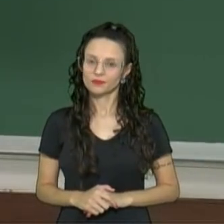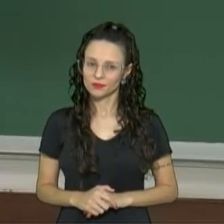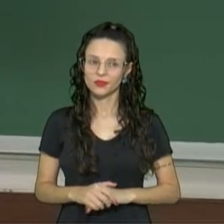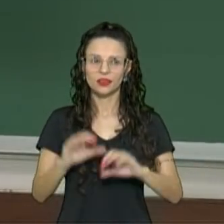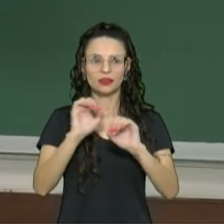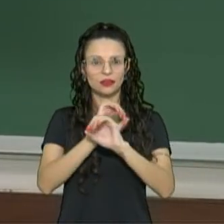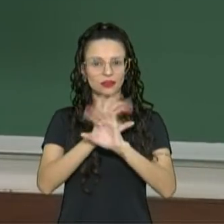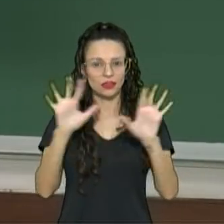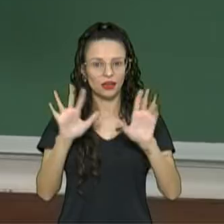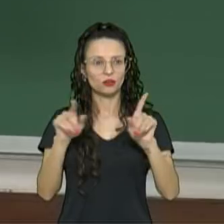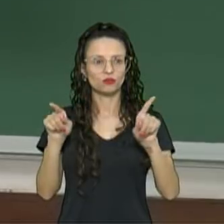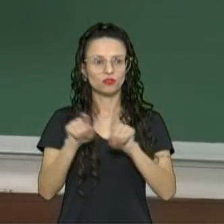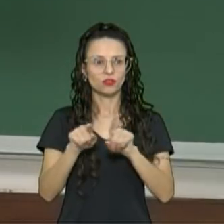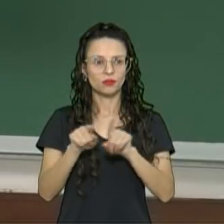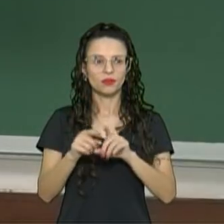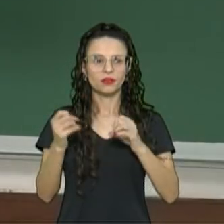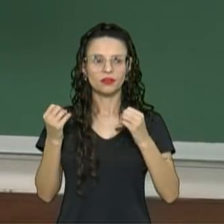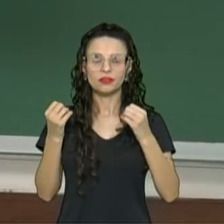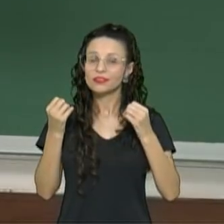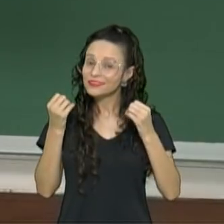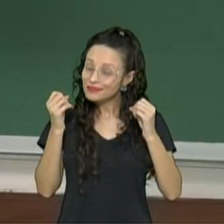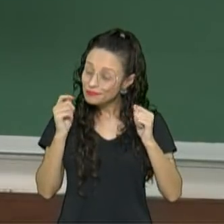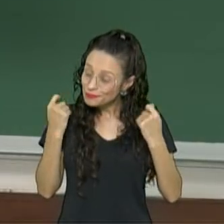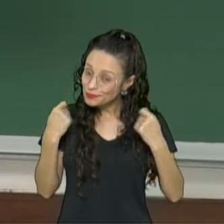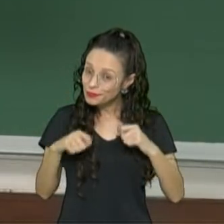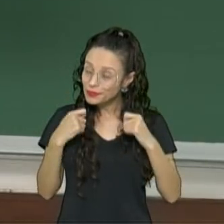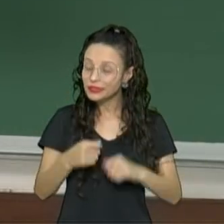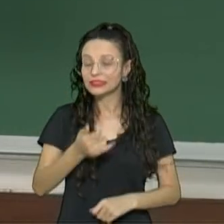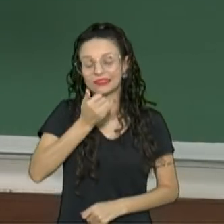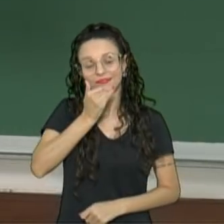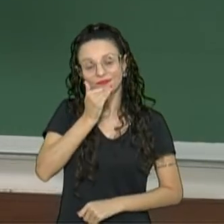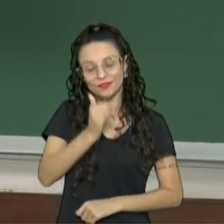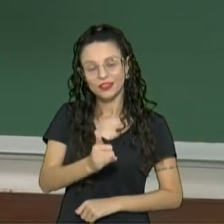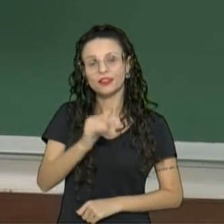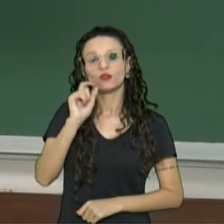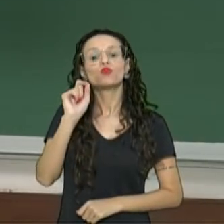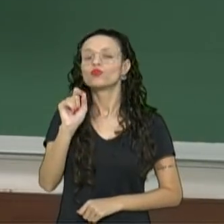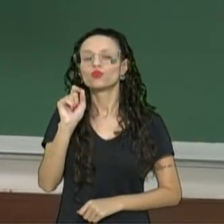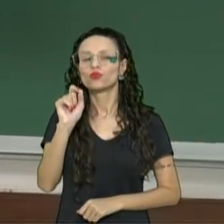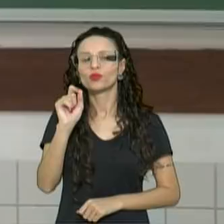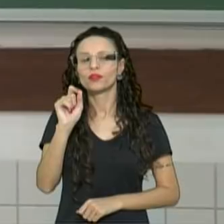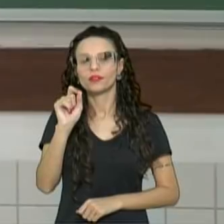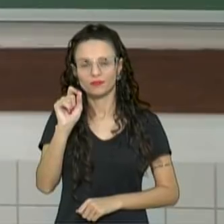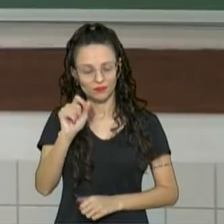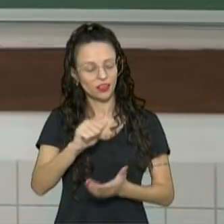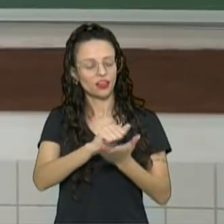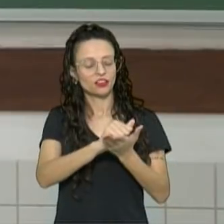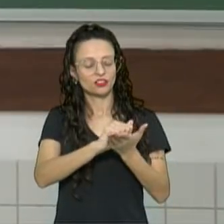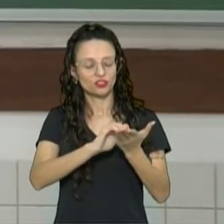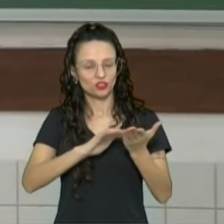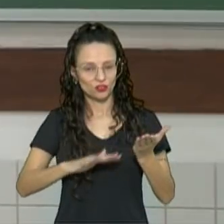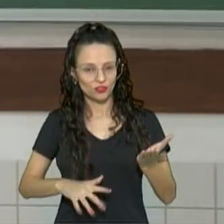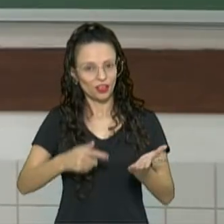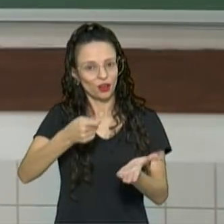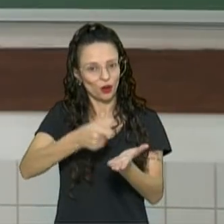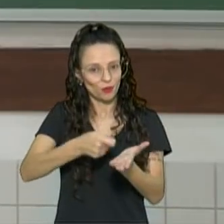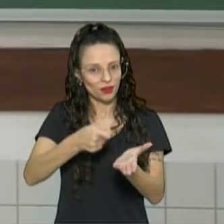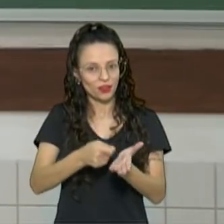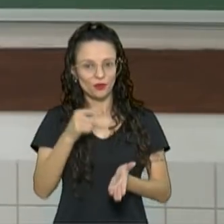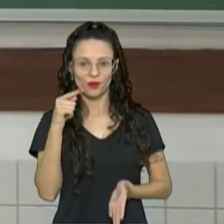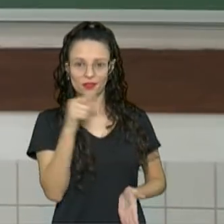claro que nós temos que falar, né? Temos que lembrar do que? Atividades obrigatórias